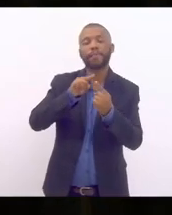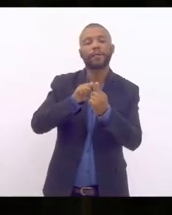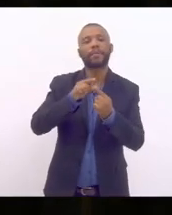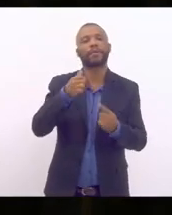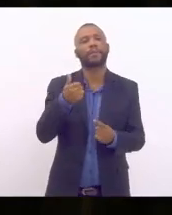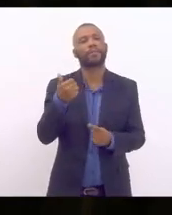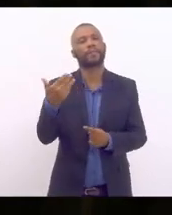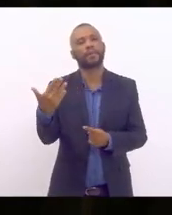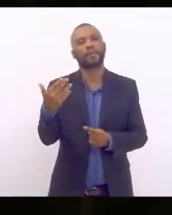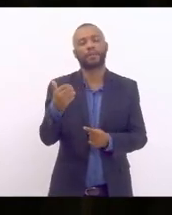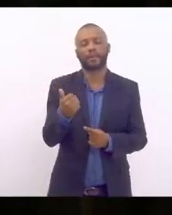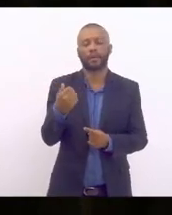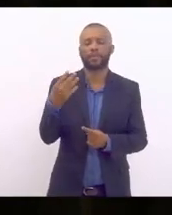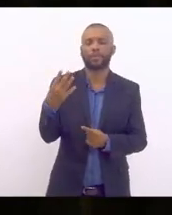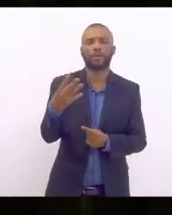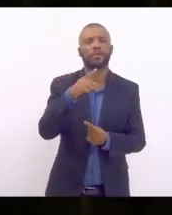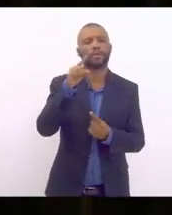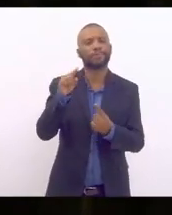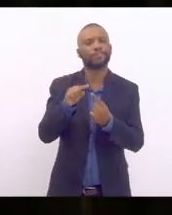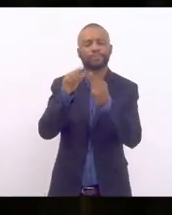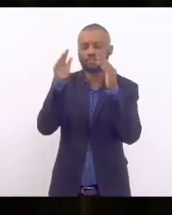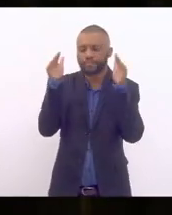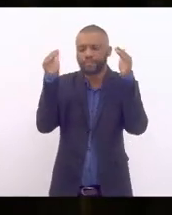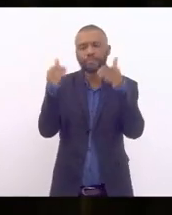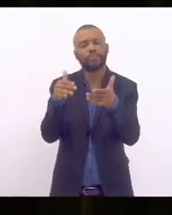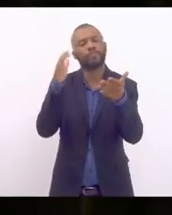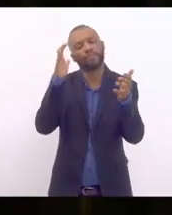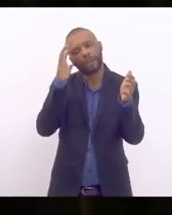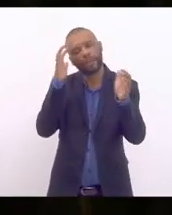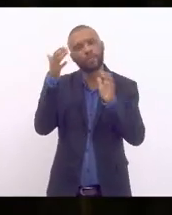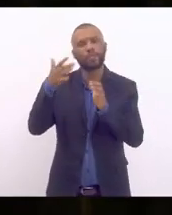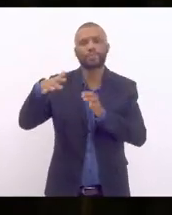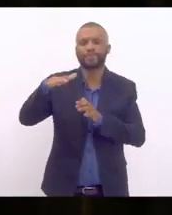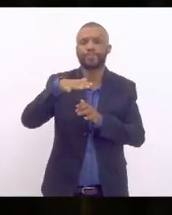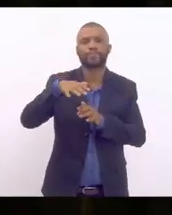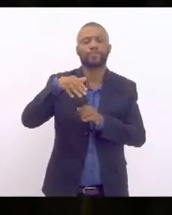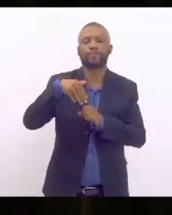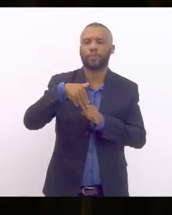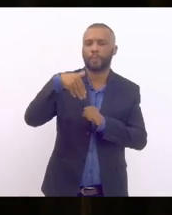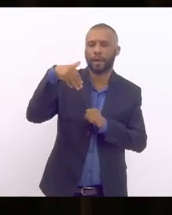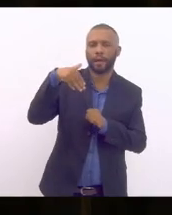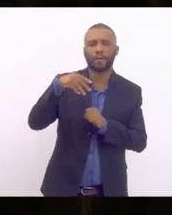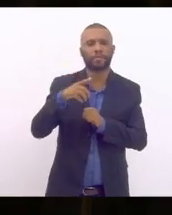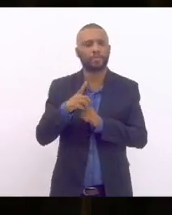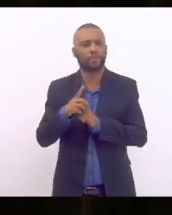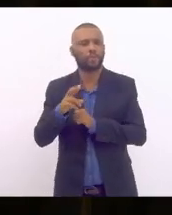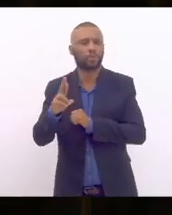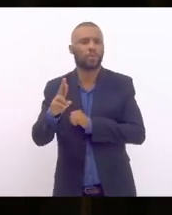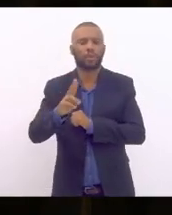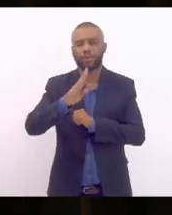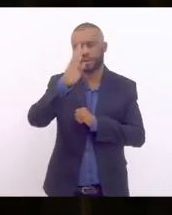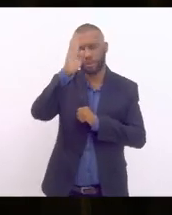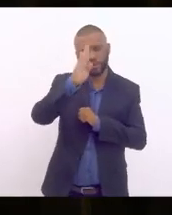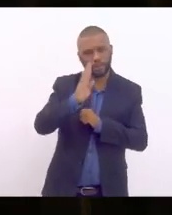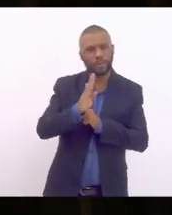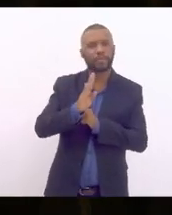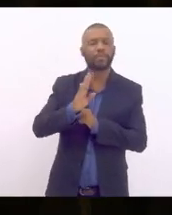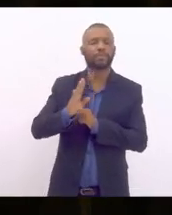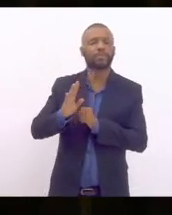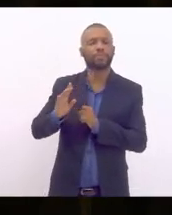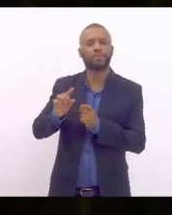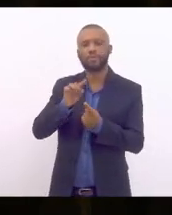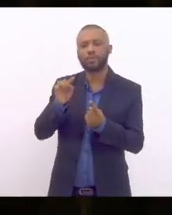14 ela trata especialmente da situação dos Mestres e doutores do nosso país exatamente